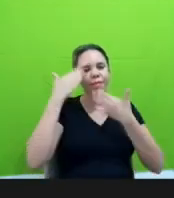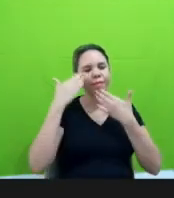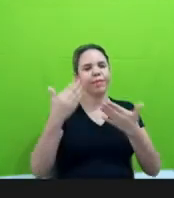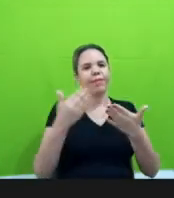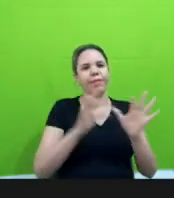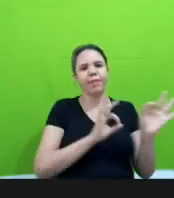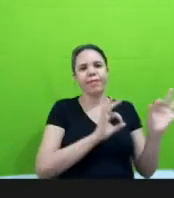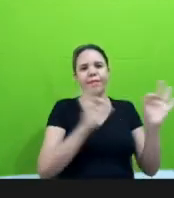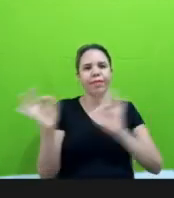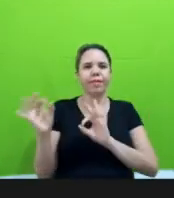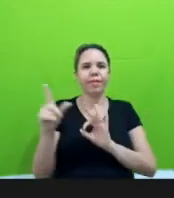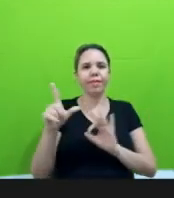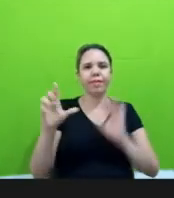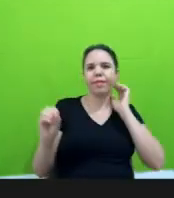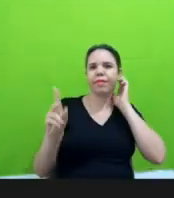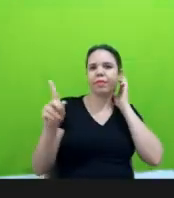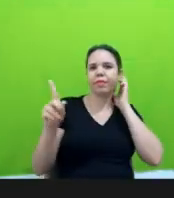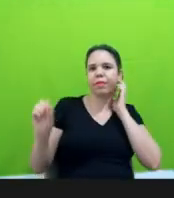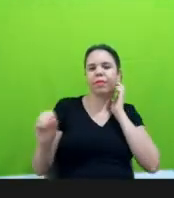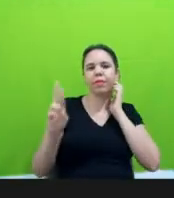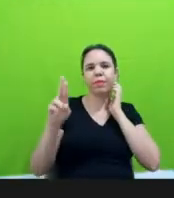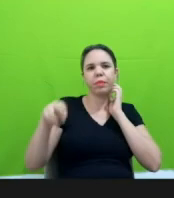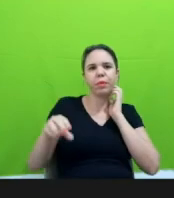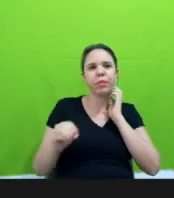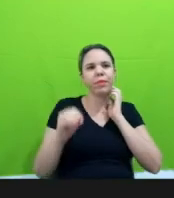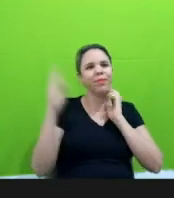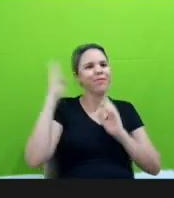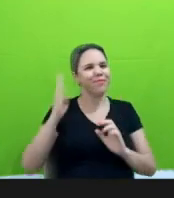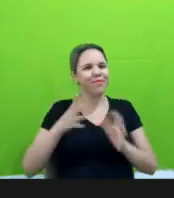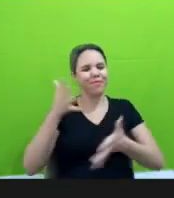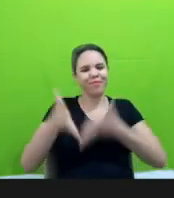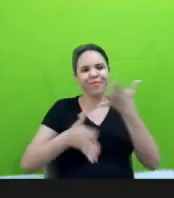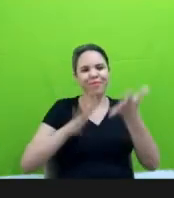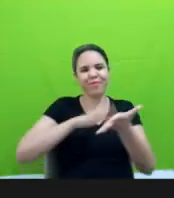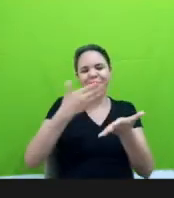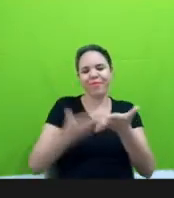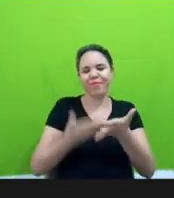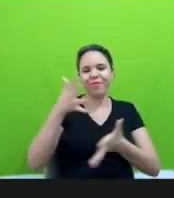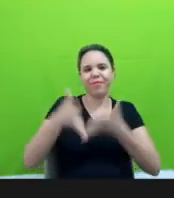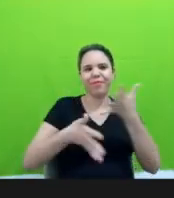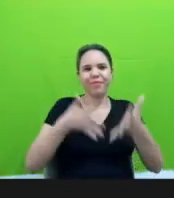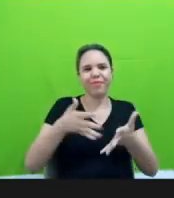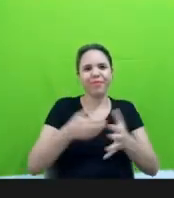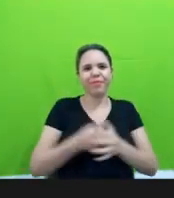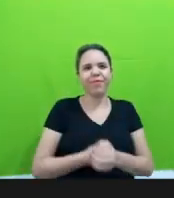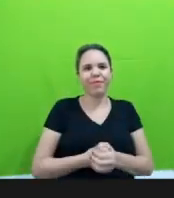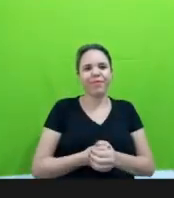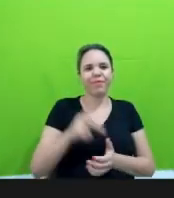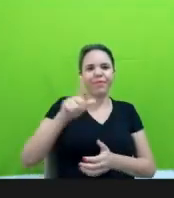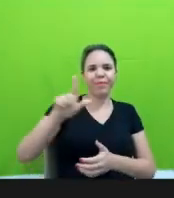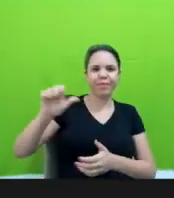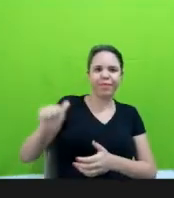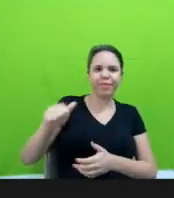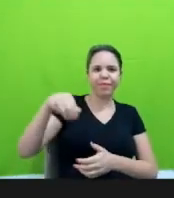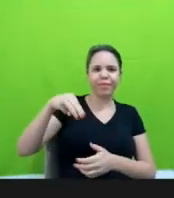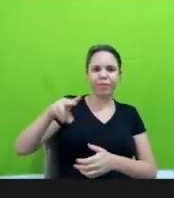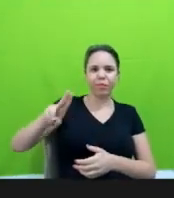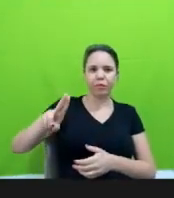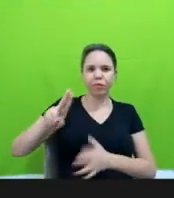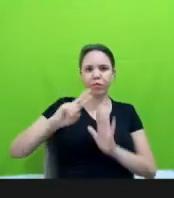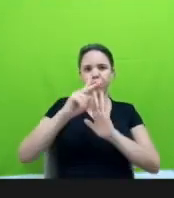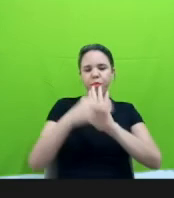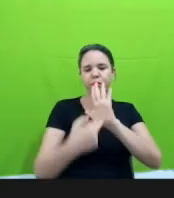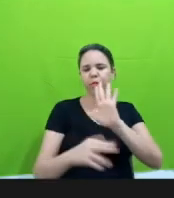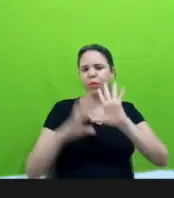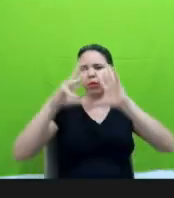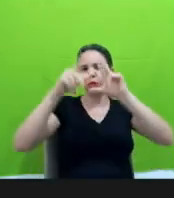presença do Léo, do Paulo, do Bruno, também da Beth, a nossa tradutora de Libras, da Paula, da Manu, da Leisa, do Sávio, todo mundo